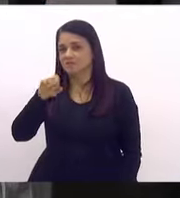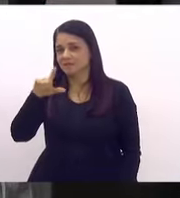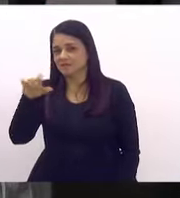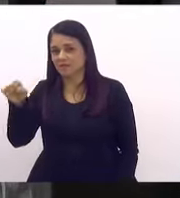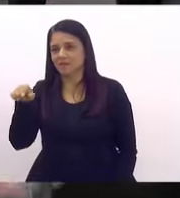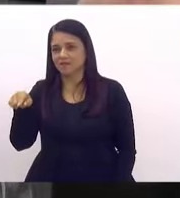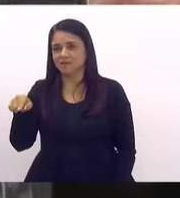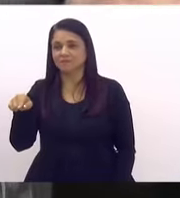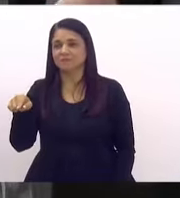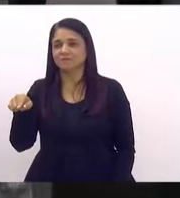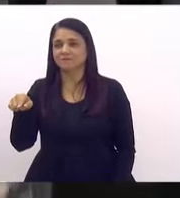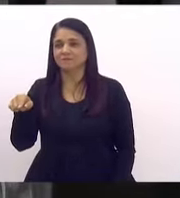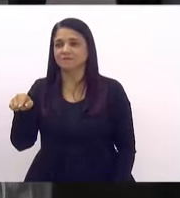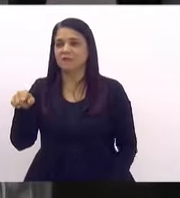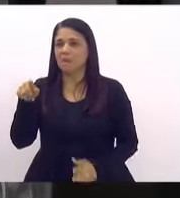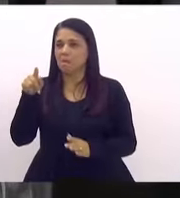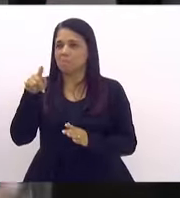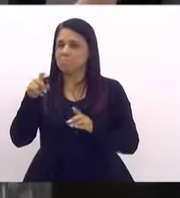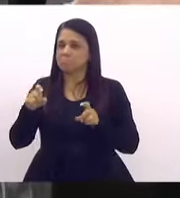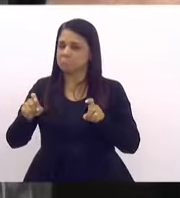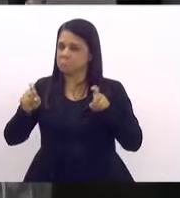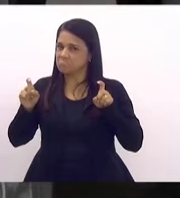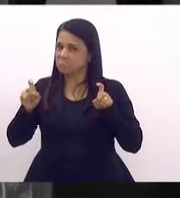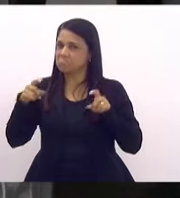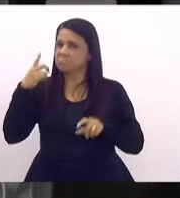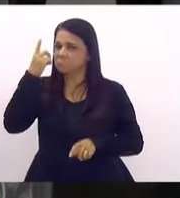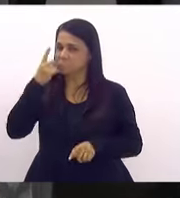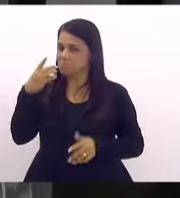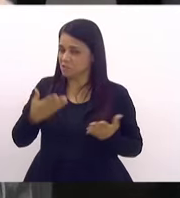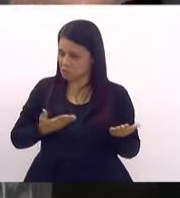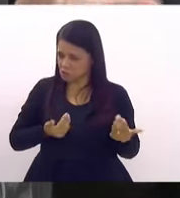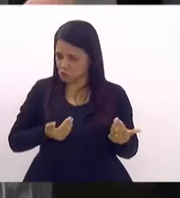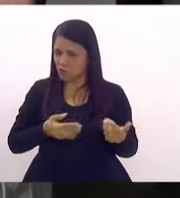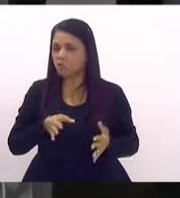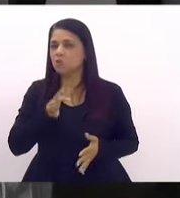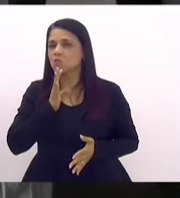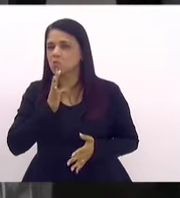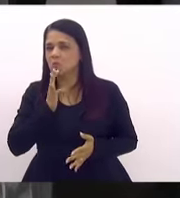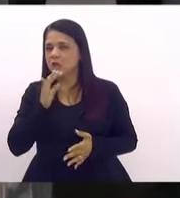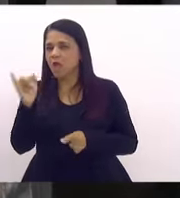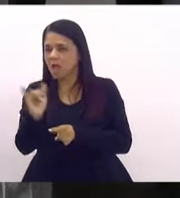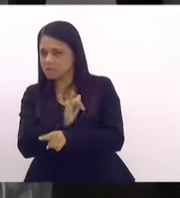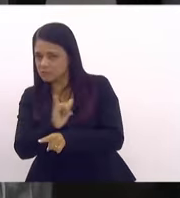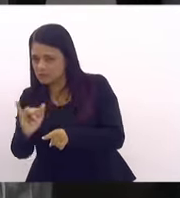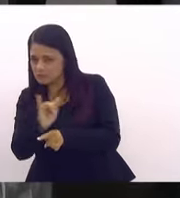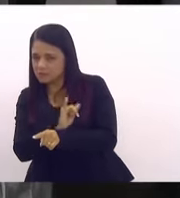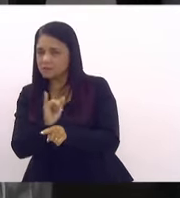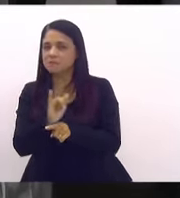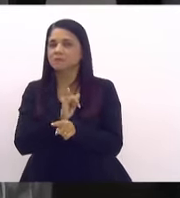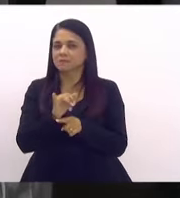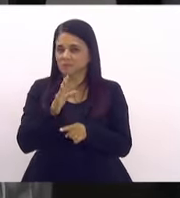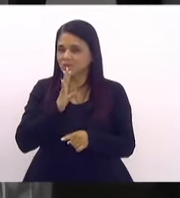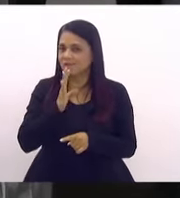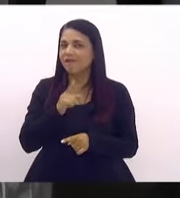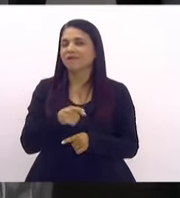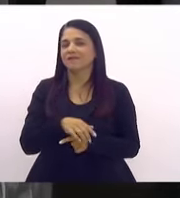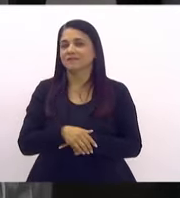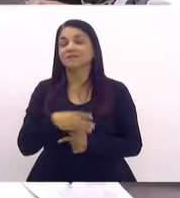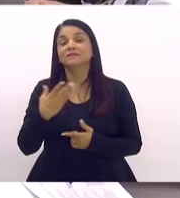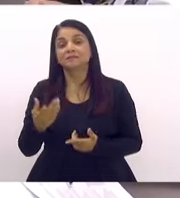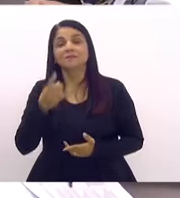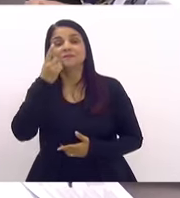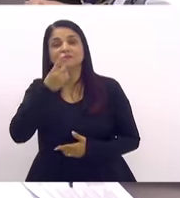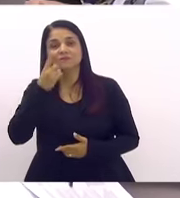apesar de ser uma parlamentar jovem em todo sentido, conhece todos os mecanismos. Deputada Célia, então